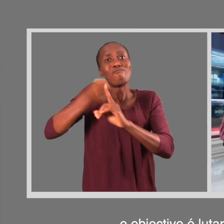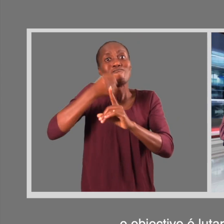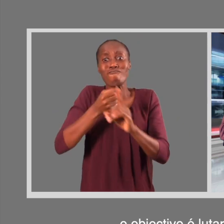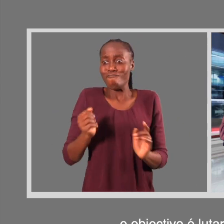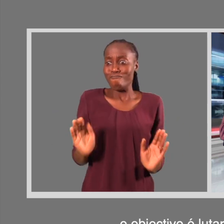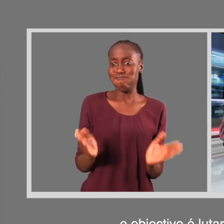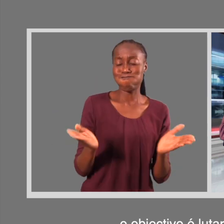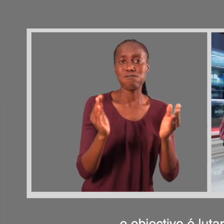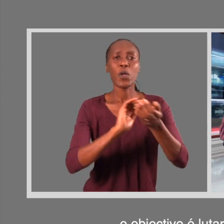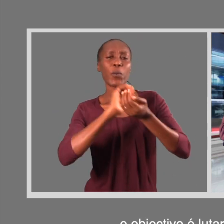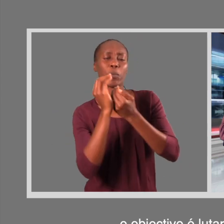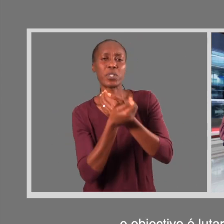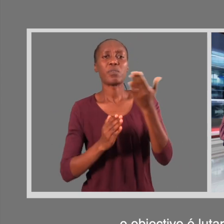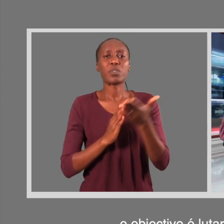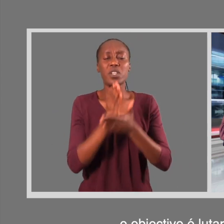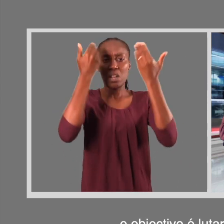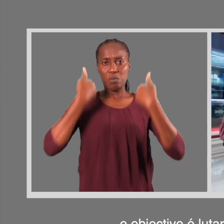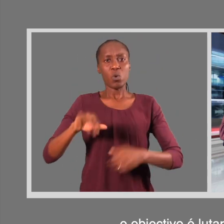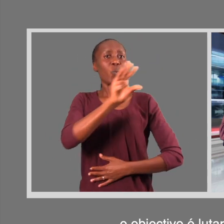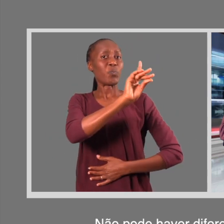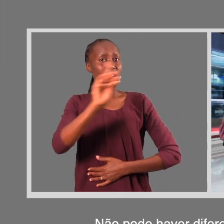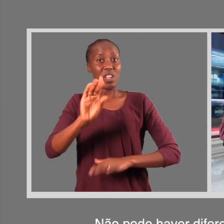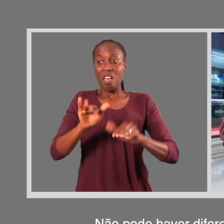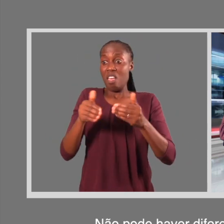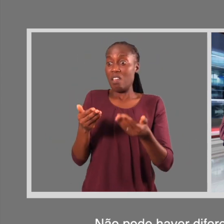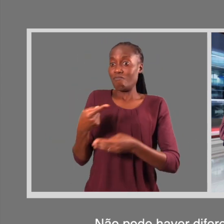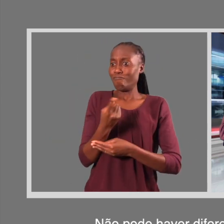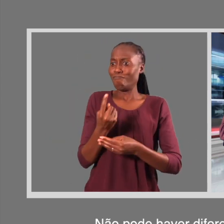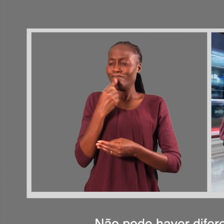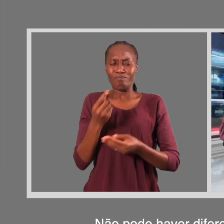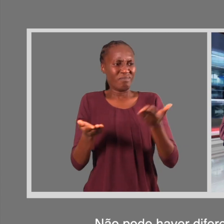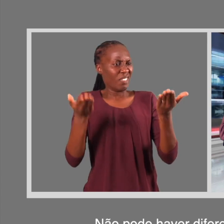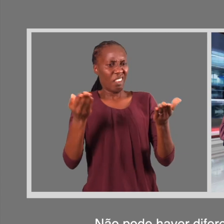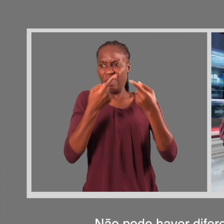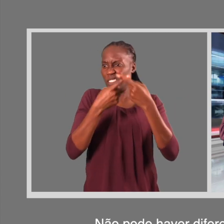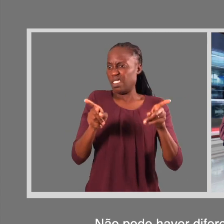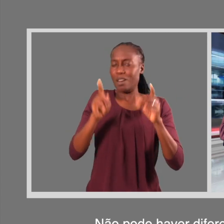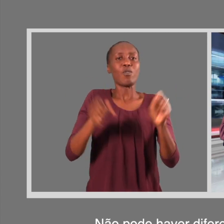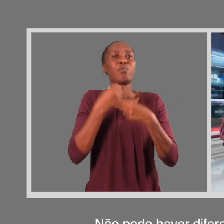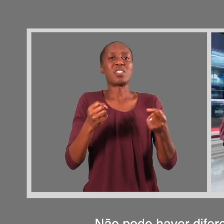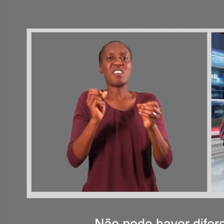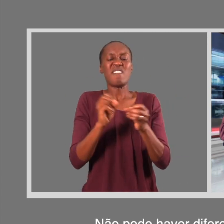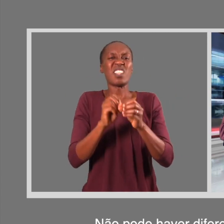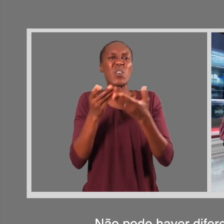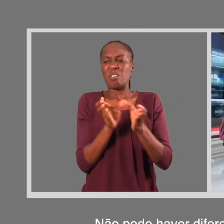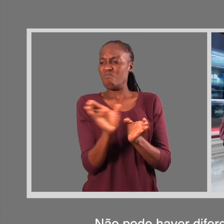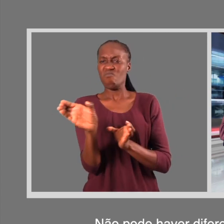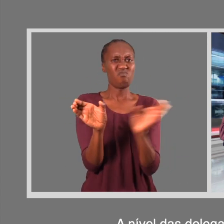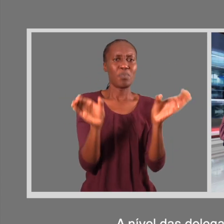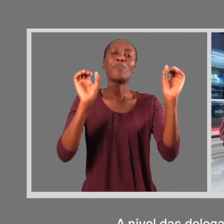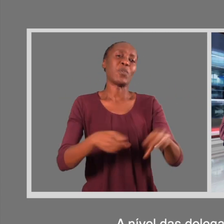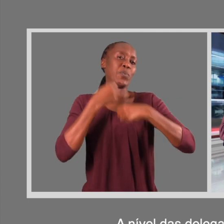lutar para a promoção e proteção dos direitos das pessoas com deficiência. Então, não pode haver diferença, não pode haver divisionismo.